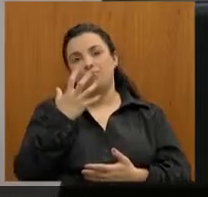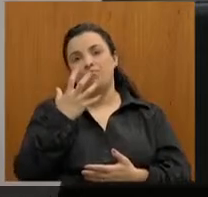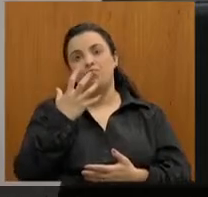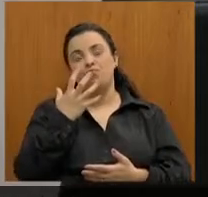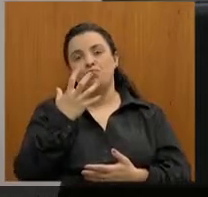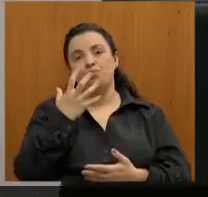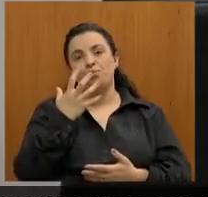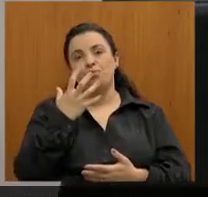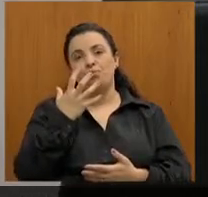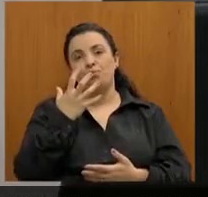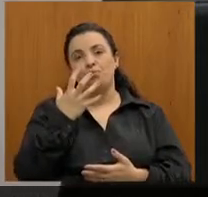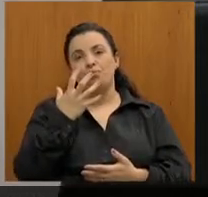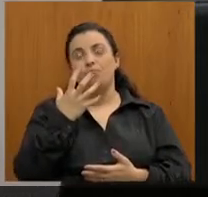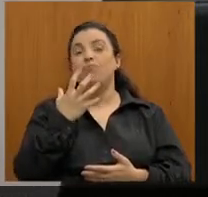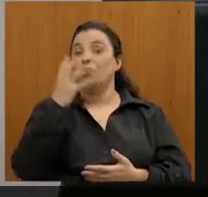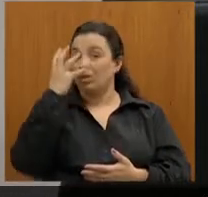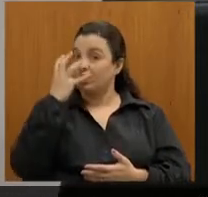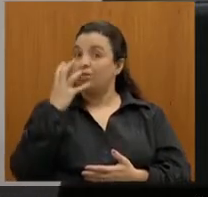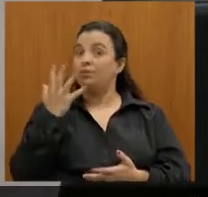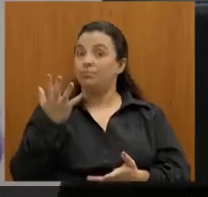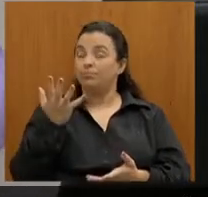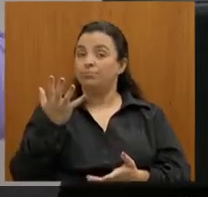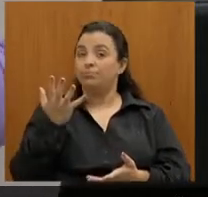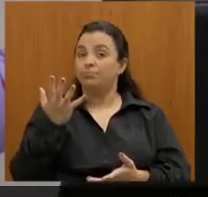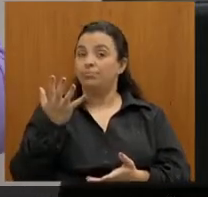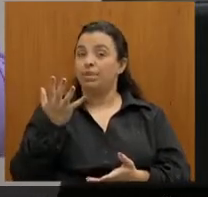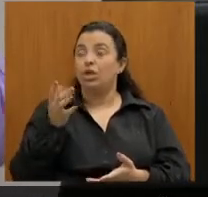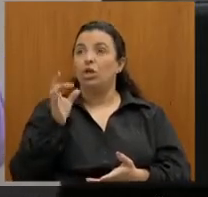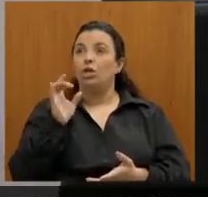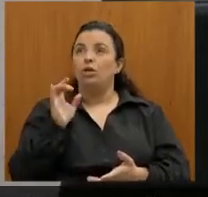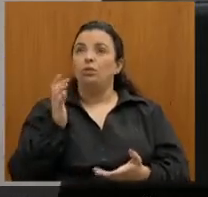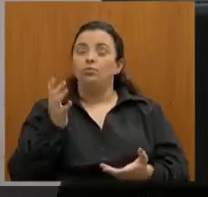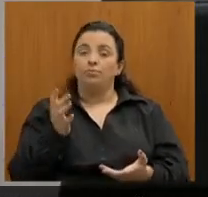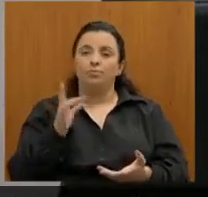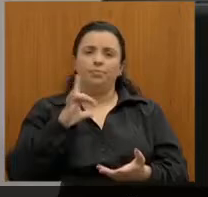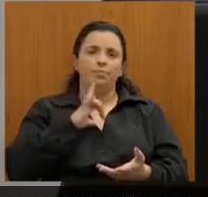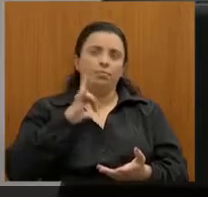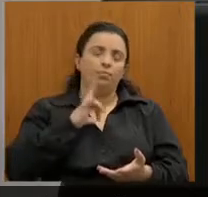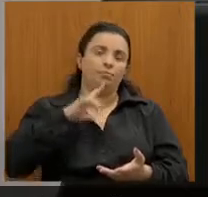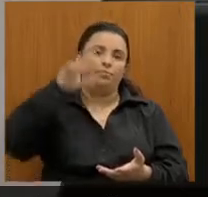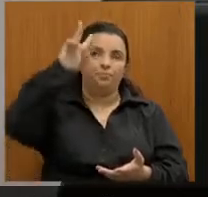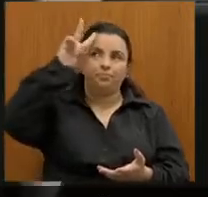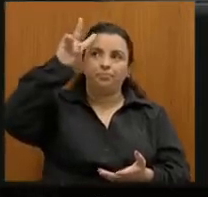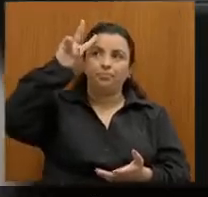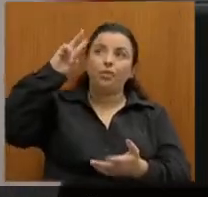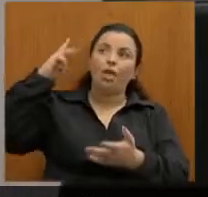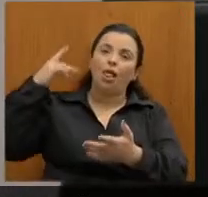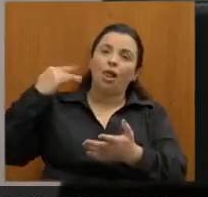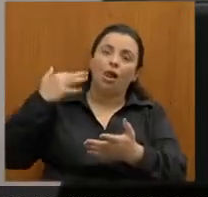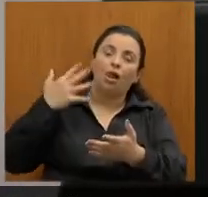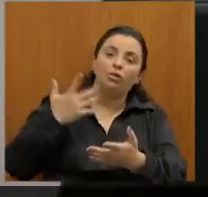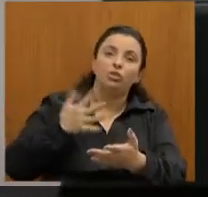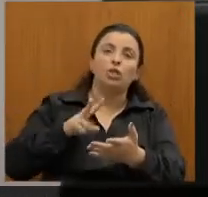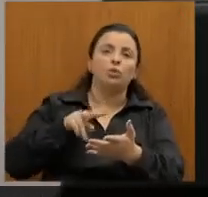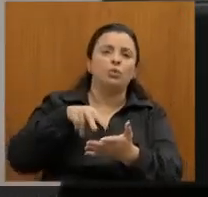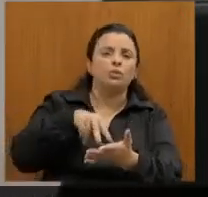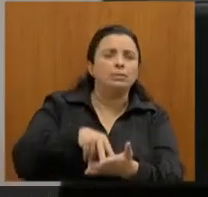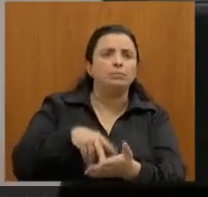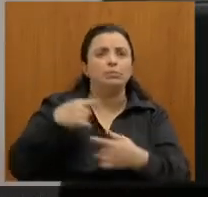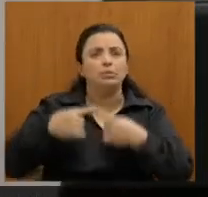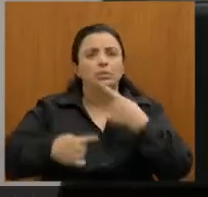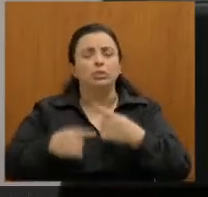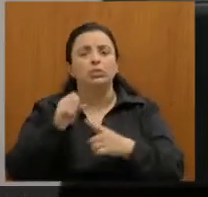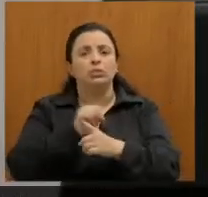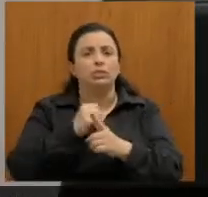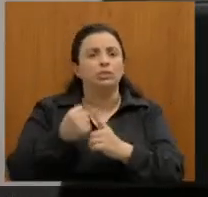não basta passar por né Por uma história inteira de atuação política social